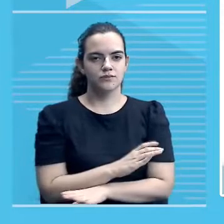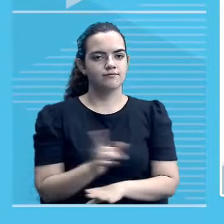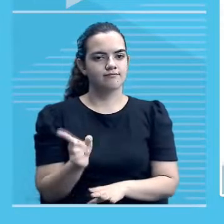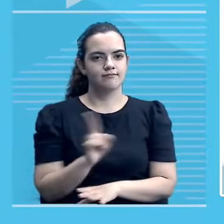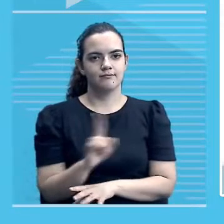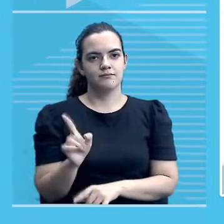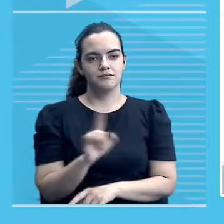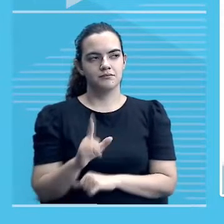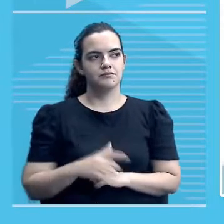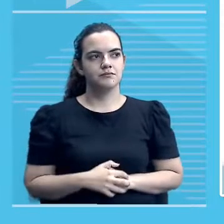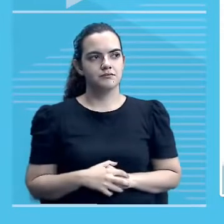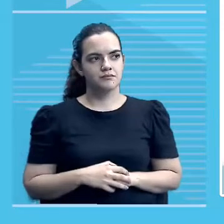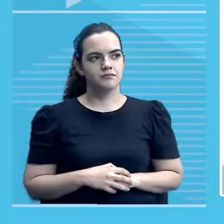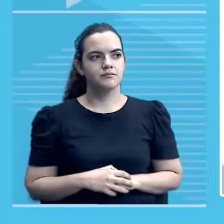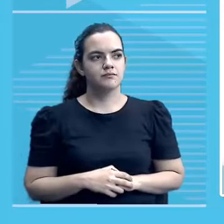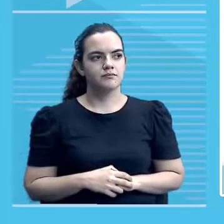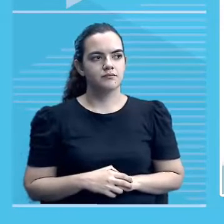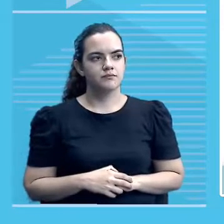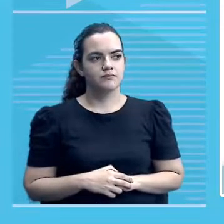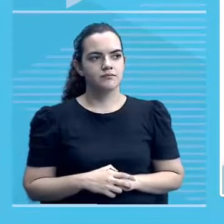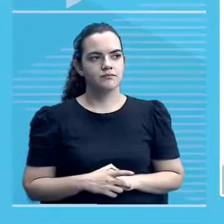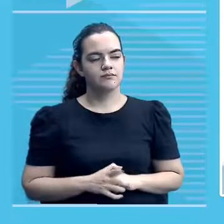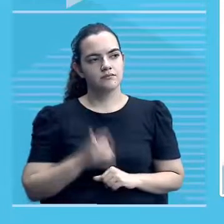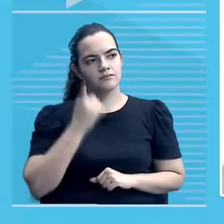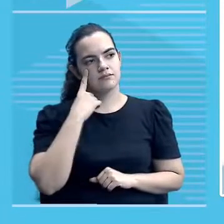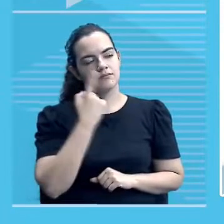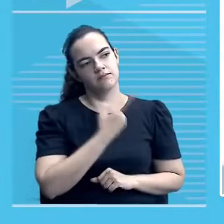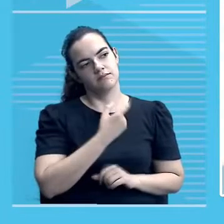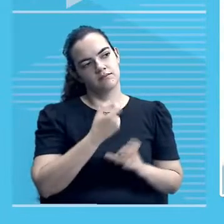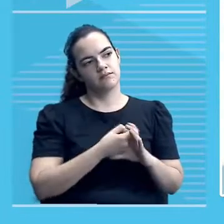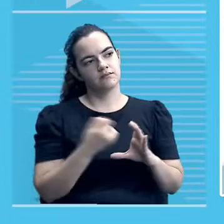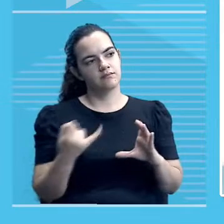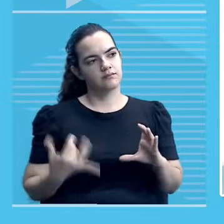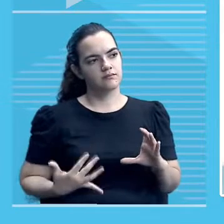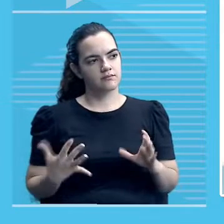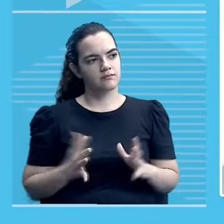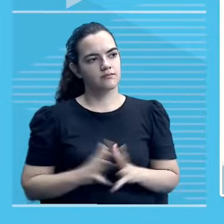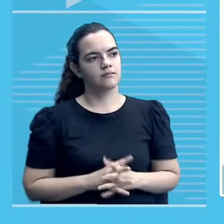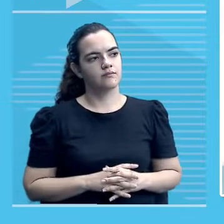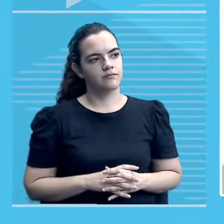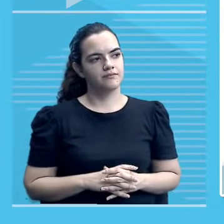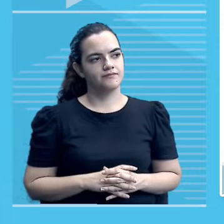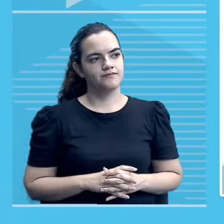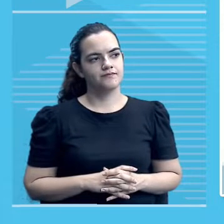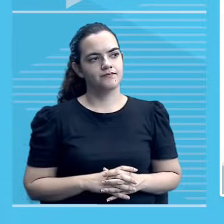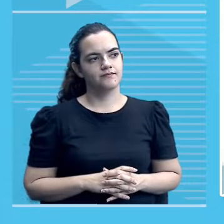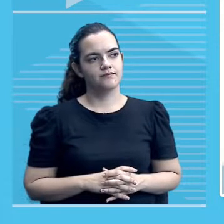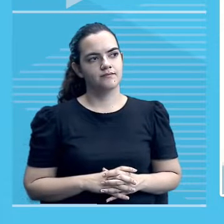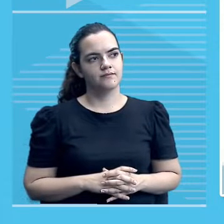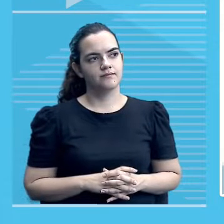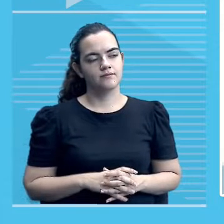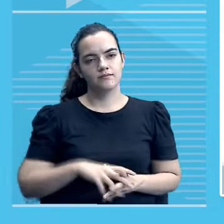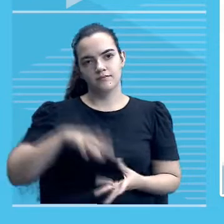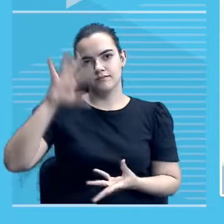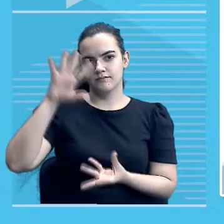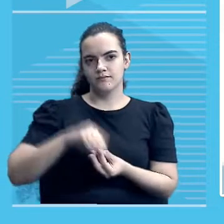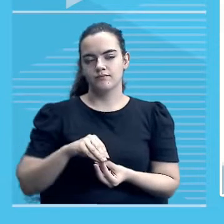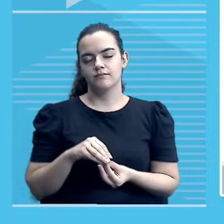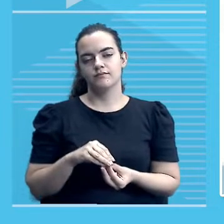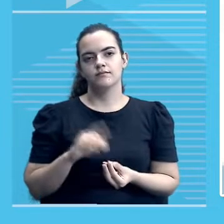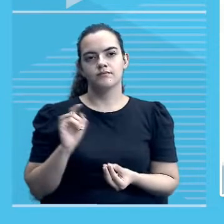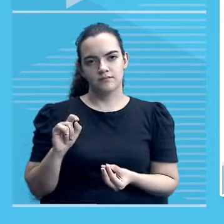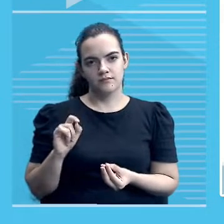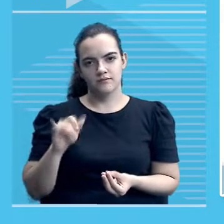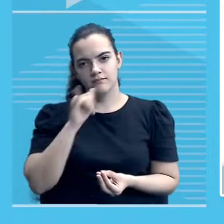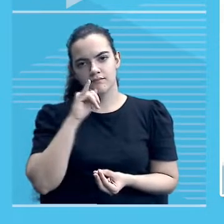Eis aí a caracterização. Né, ó. Olha só. Sal, mais uma vez aqui, resumindo o que nós colocamos,